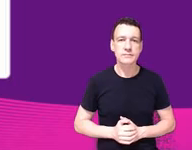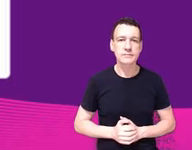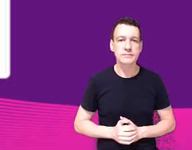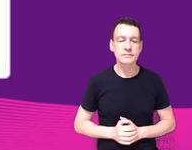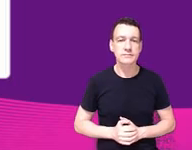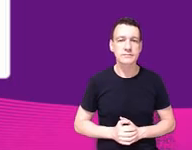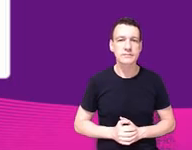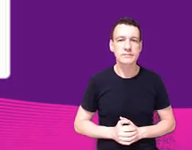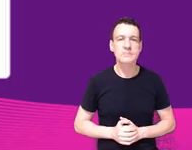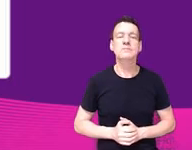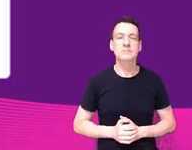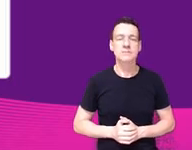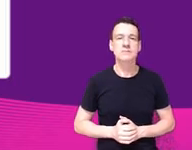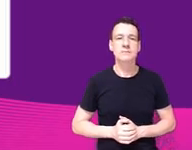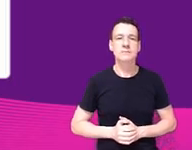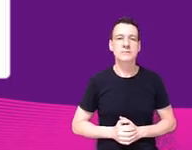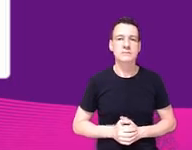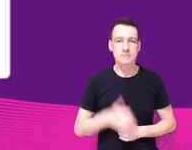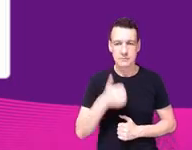Bom, vocês estão me ouvindo?